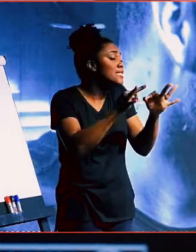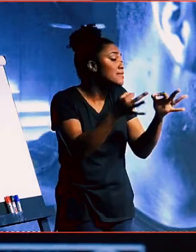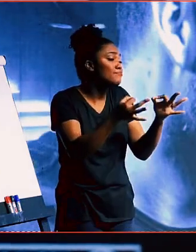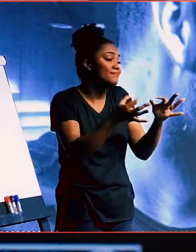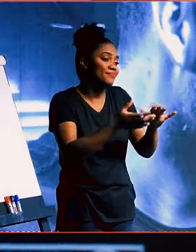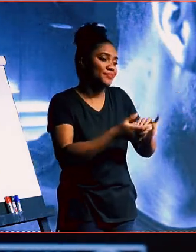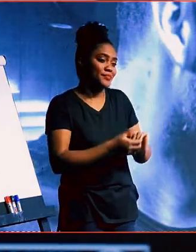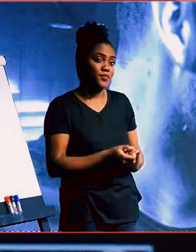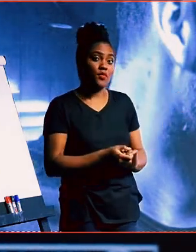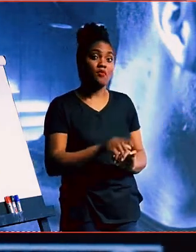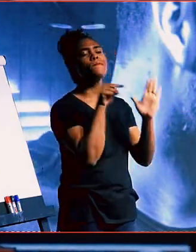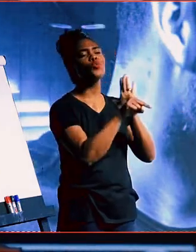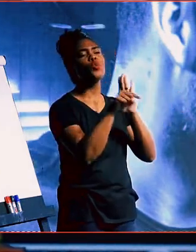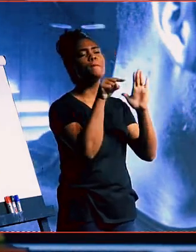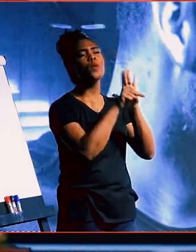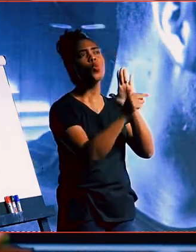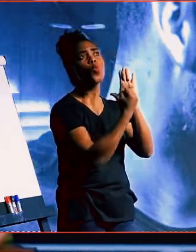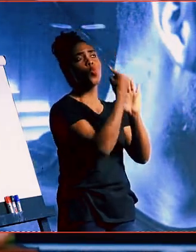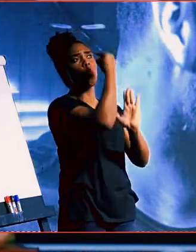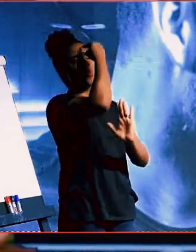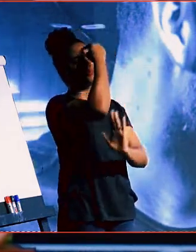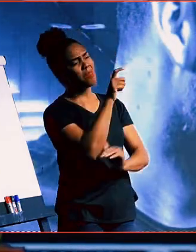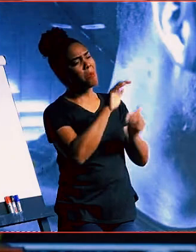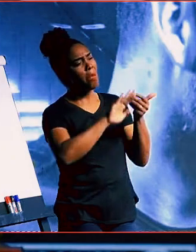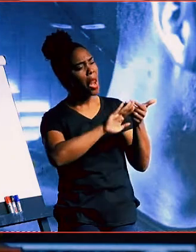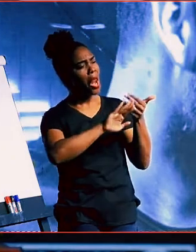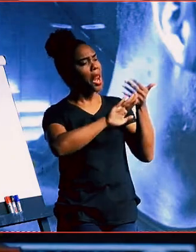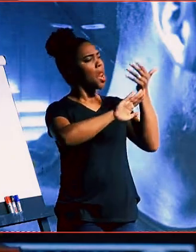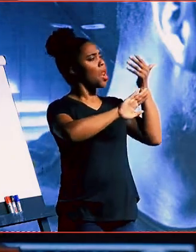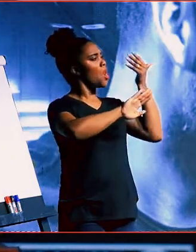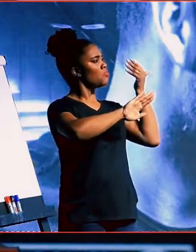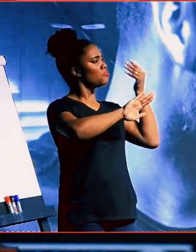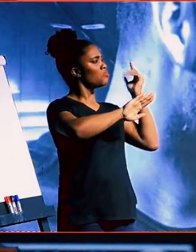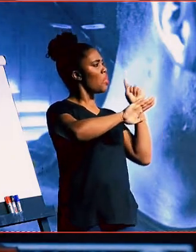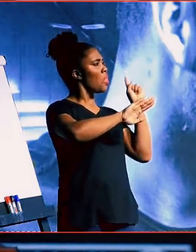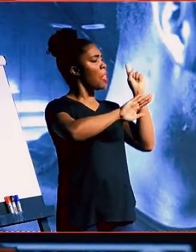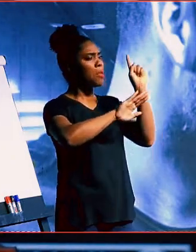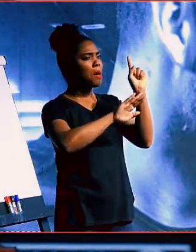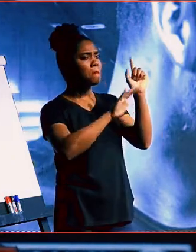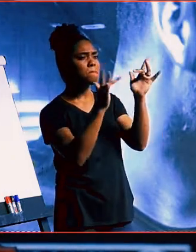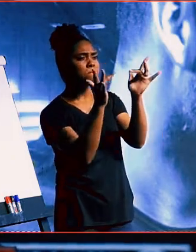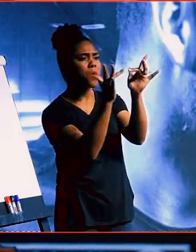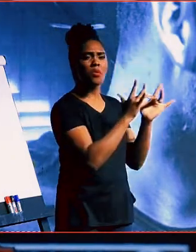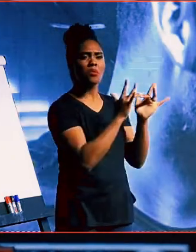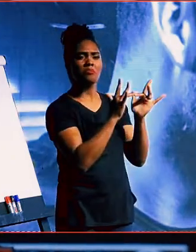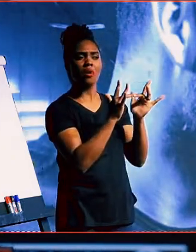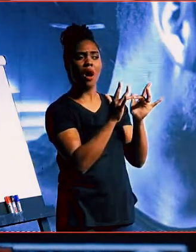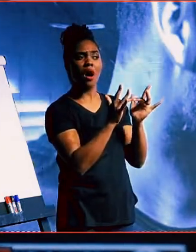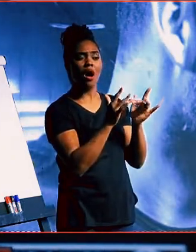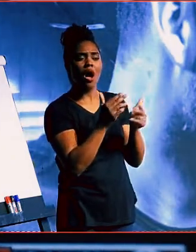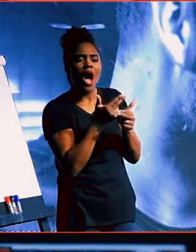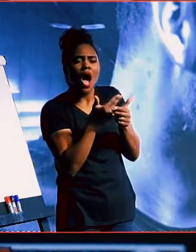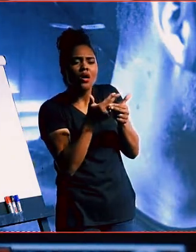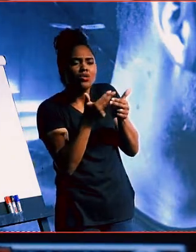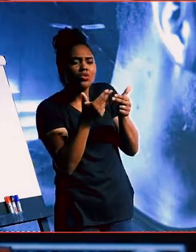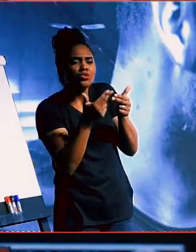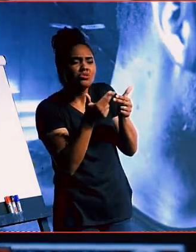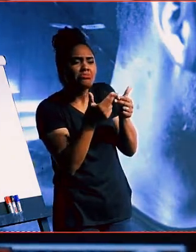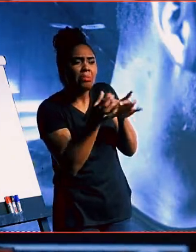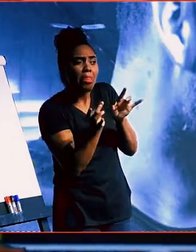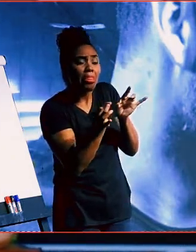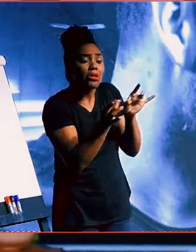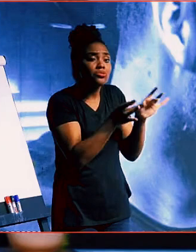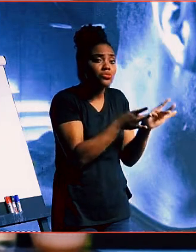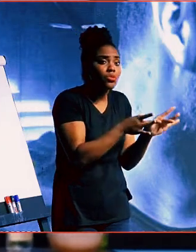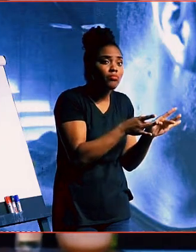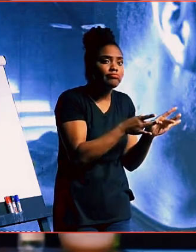faça as perguntas da onde que esse cara veio com quem ele conectou o que que ele abriu mão Quantas coisas ele fez contra um